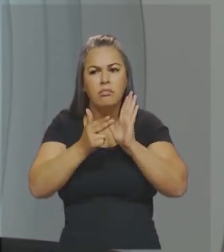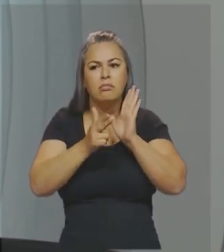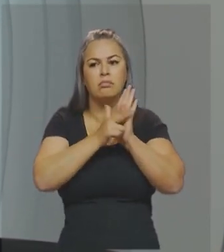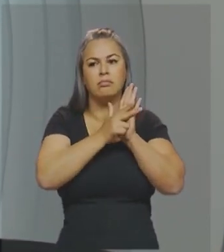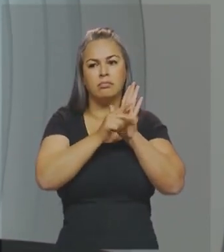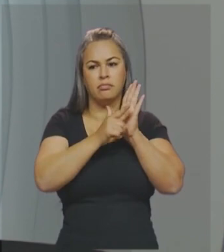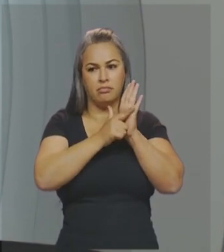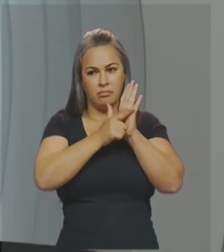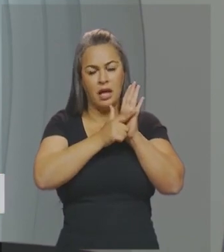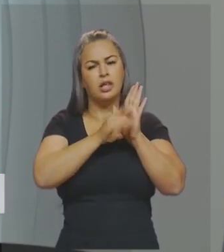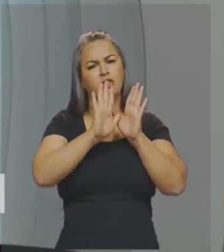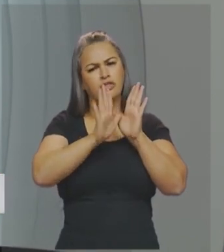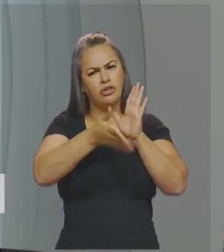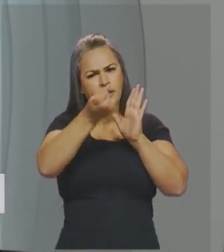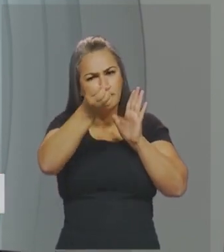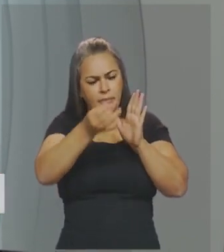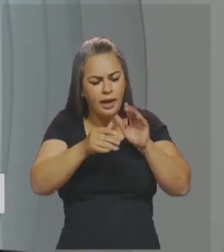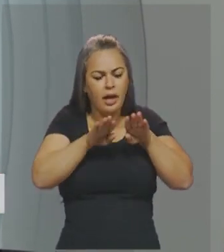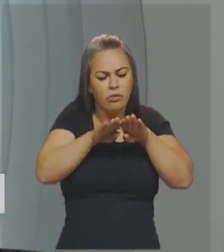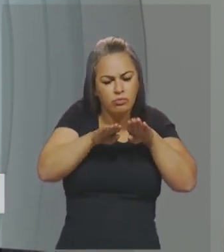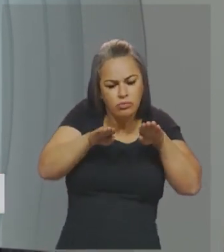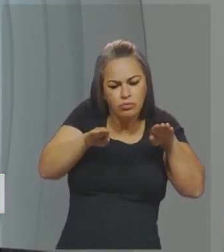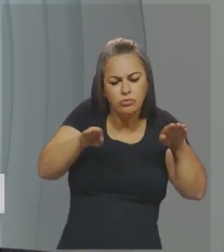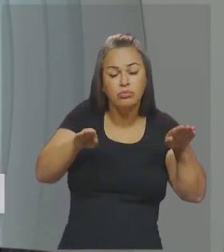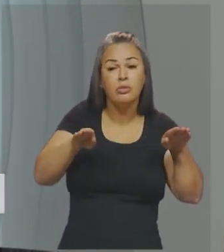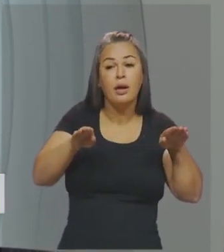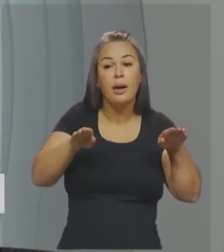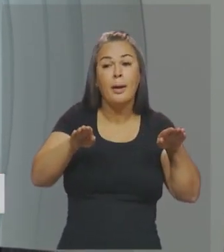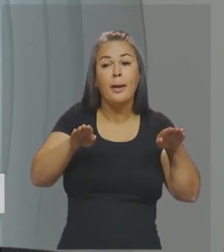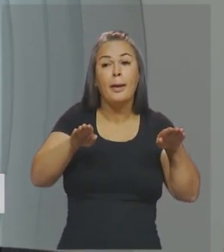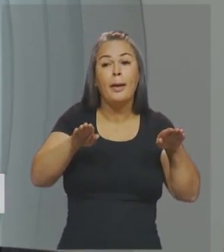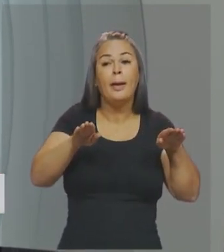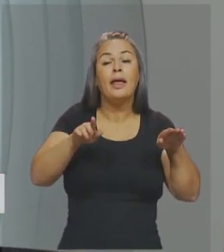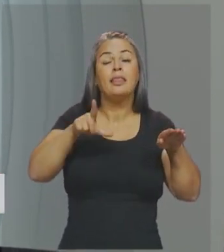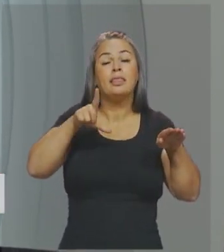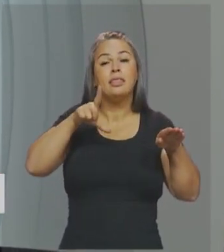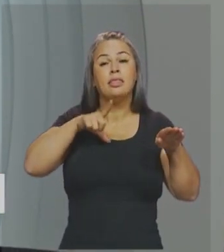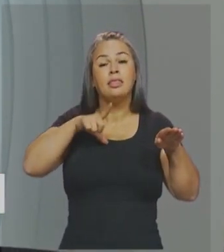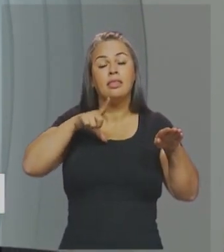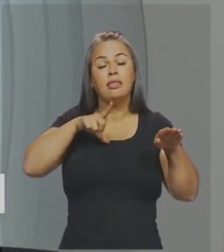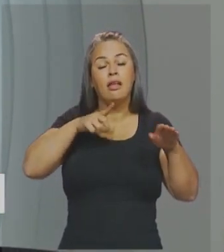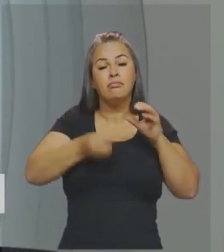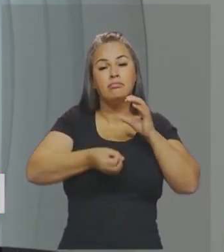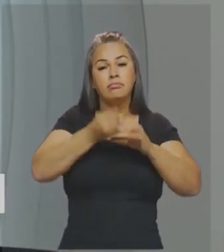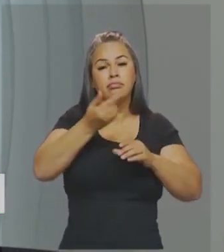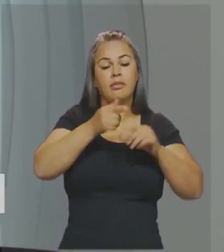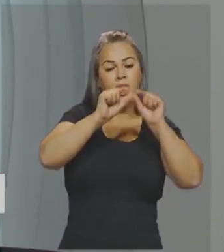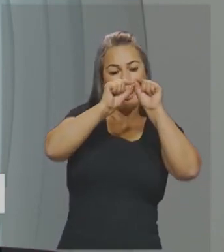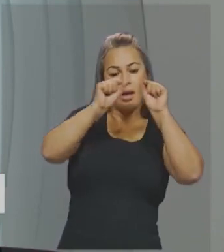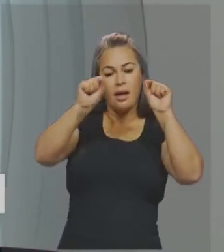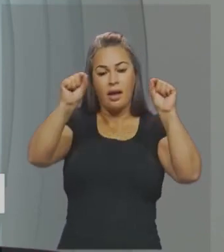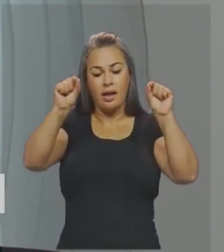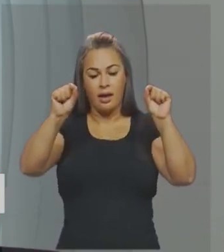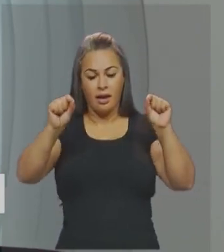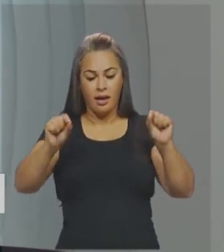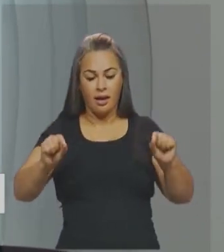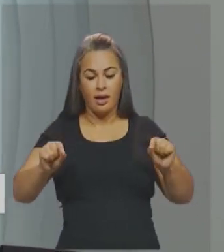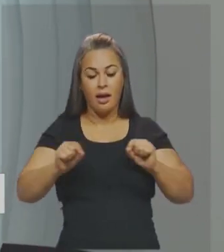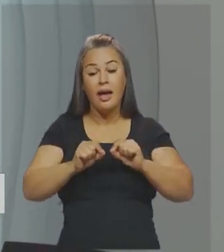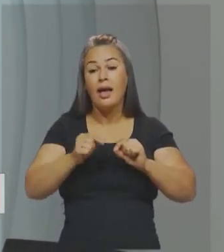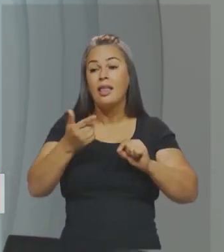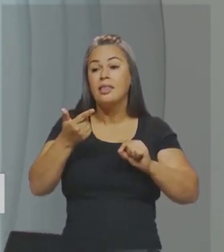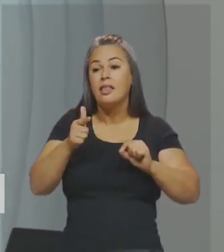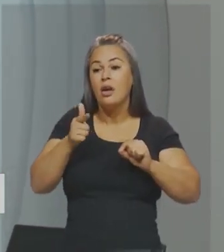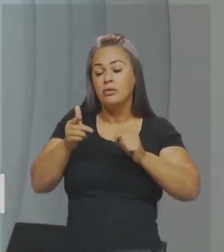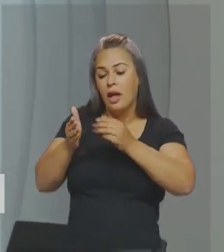plana, que eu acabei de explicar, e formado somente por semirretas e não tem a abertura, tá certo? Por